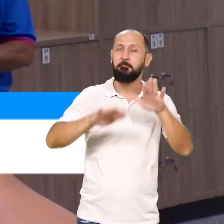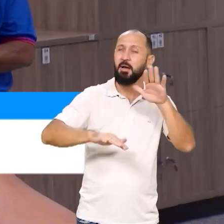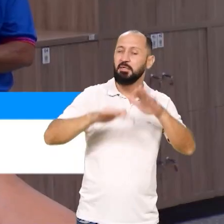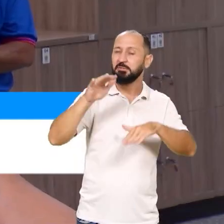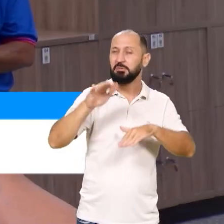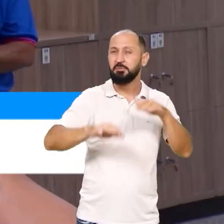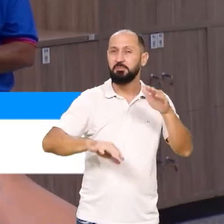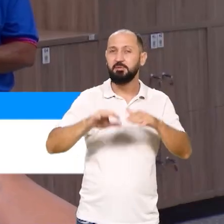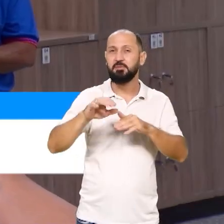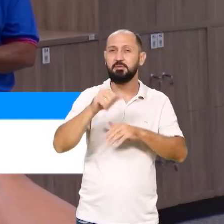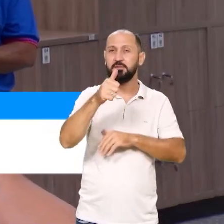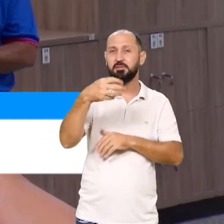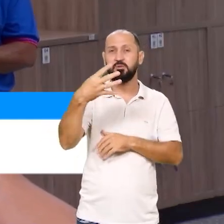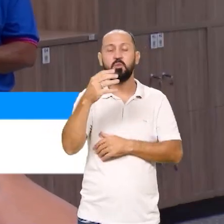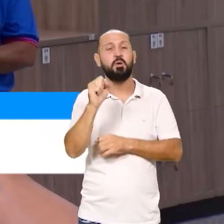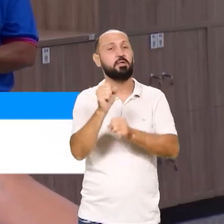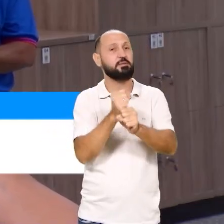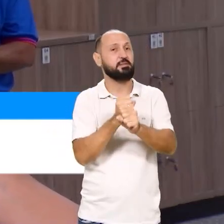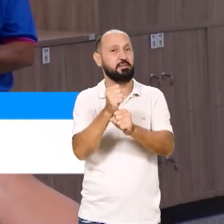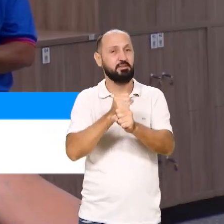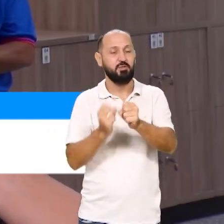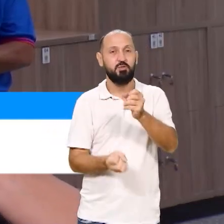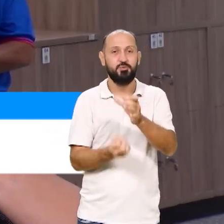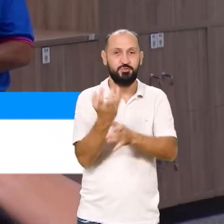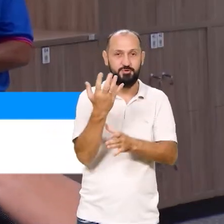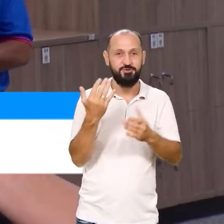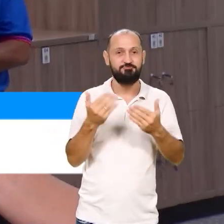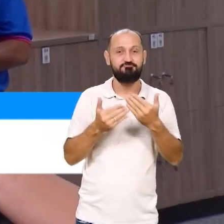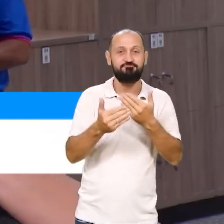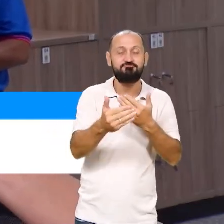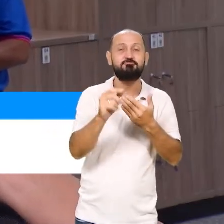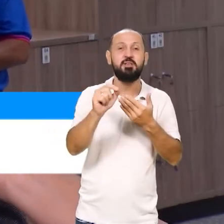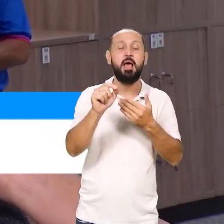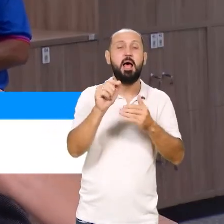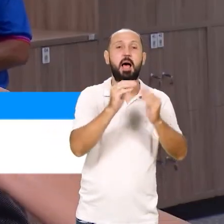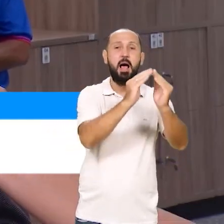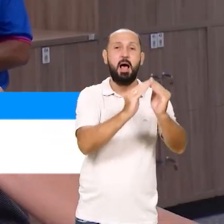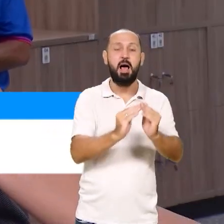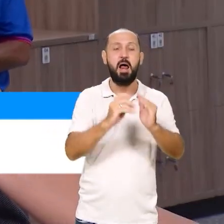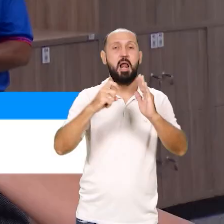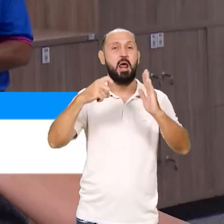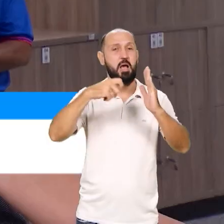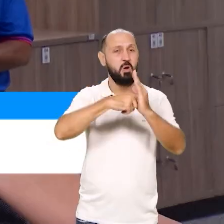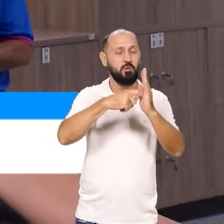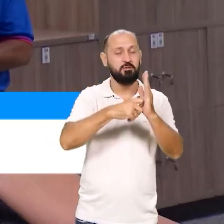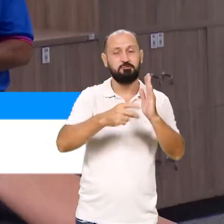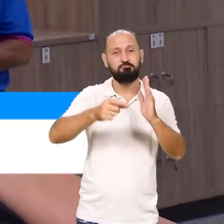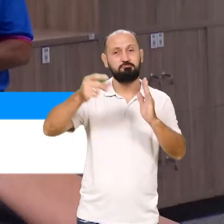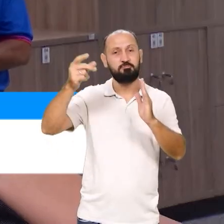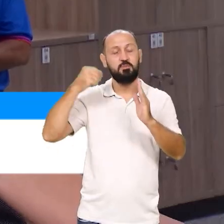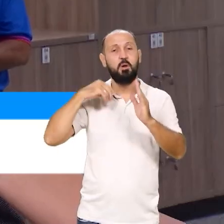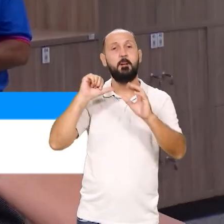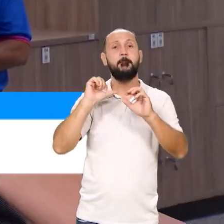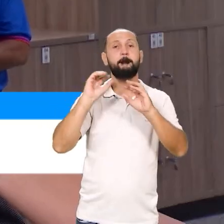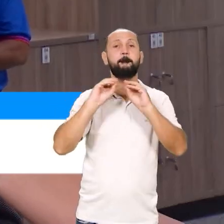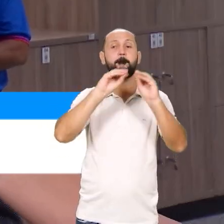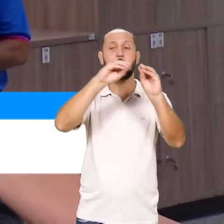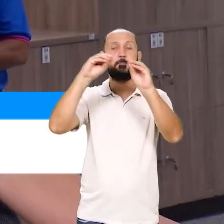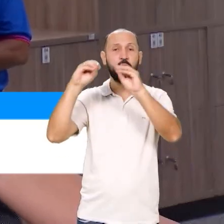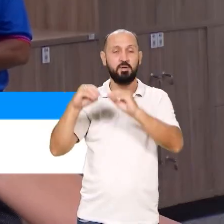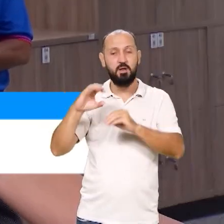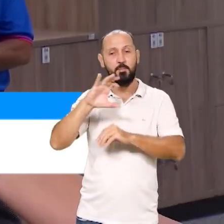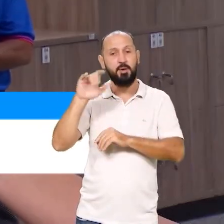Mato Grosso do Sul. Ela tem cerca de 140 anos e os habitantes coxinenses e